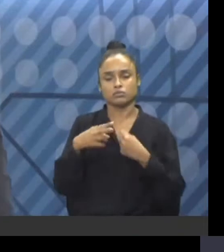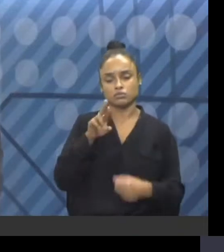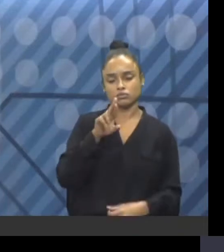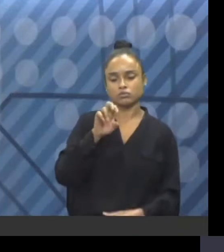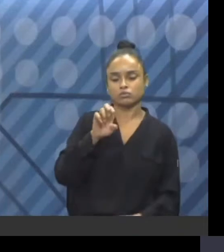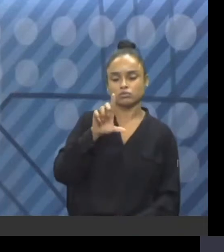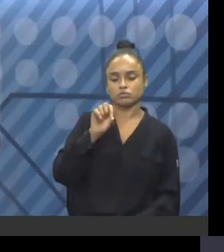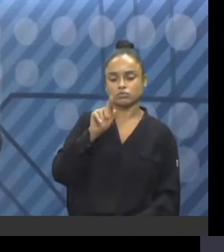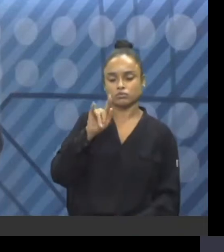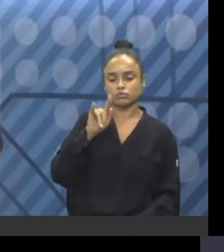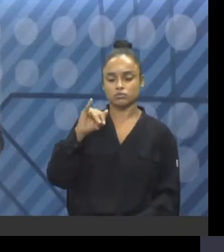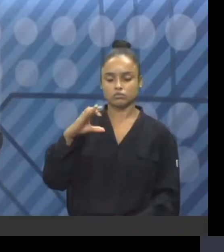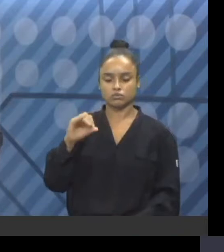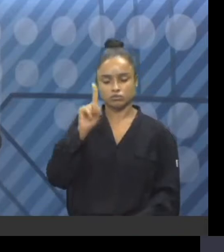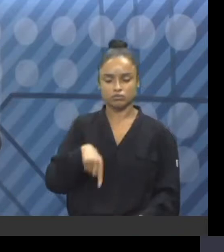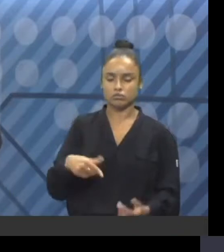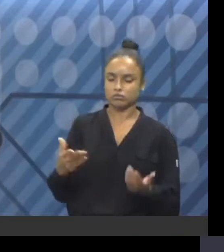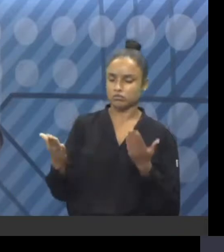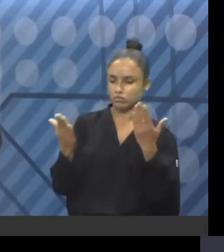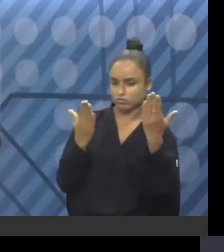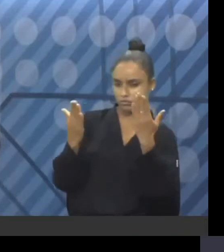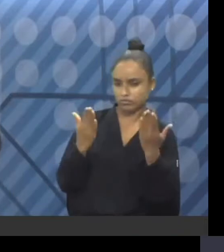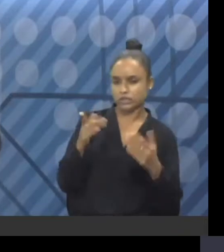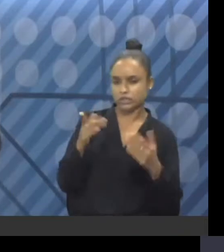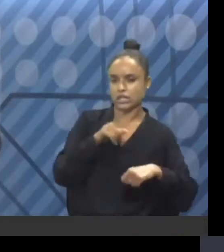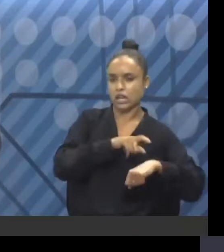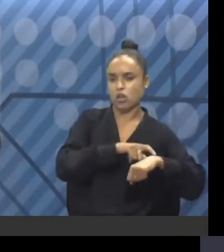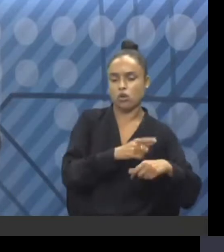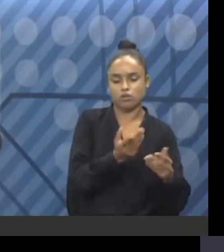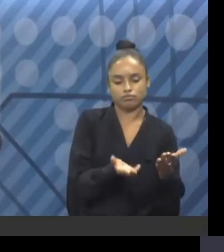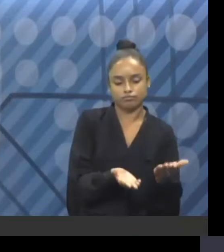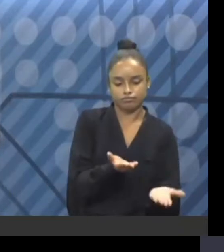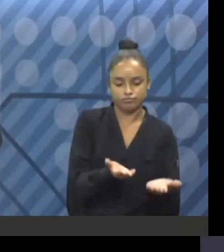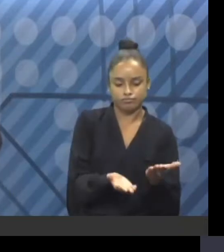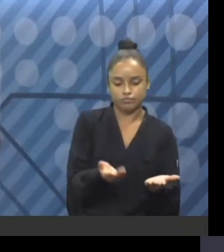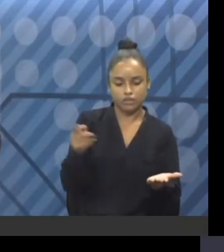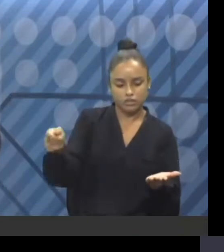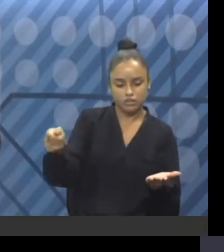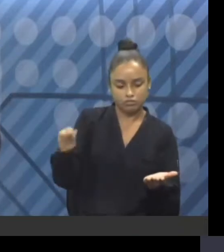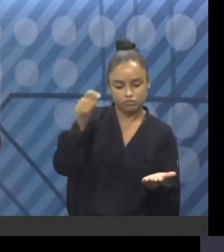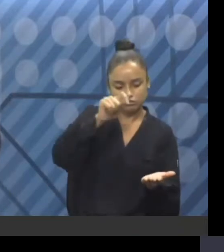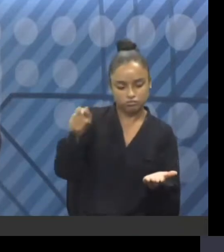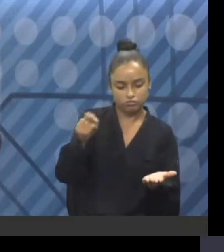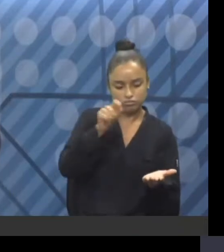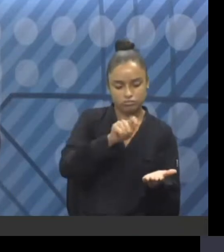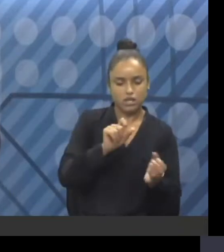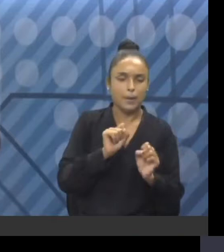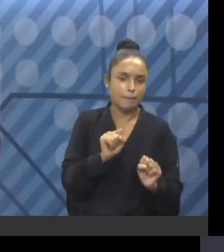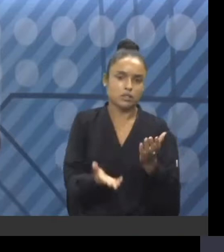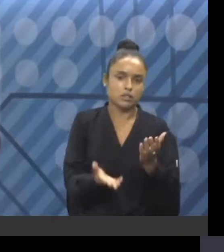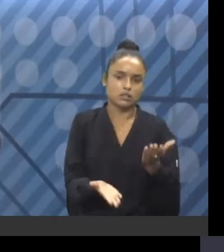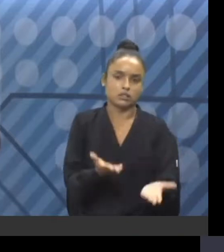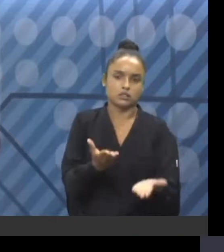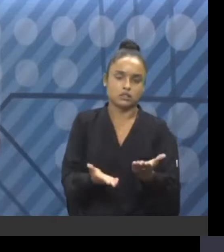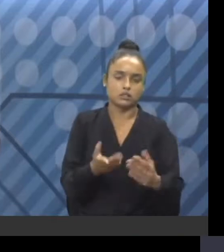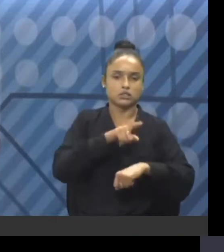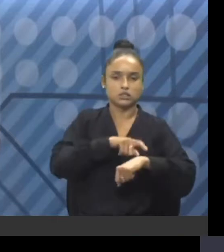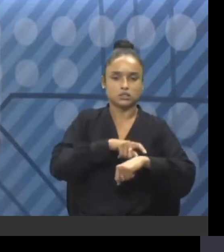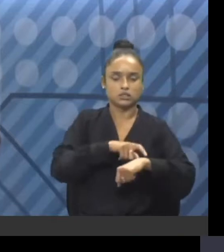realização das pesagens. Mas, porém, a gente não tem necessidade de utilizar. A gente pode fazer a pesagem dos reagentes direto